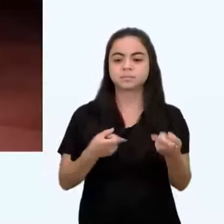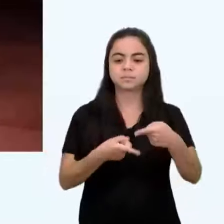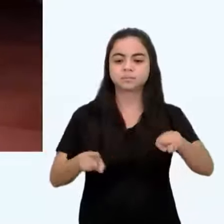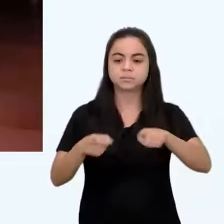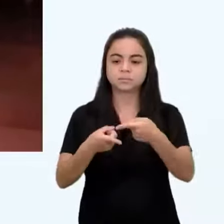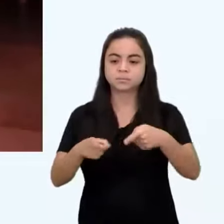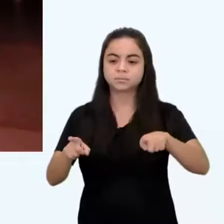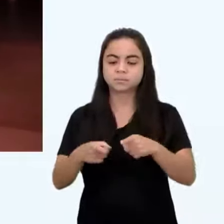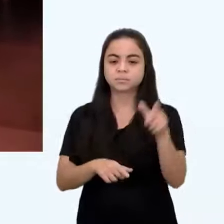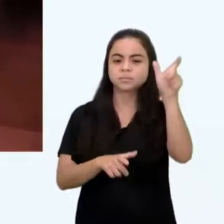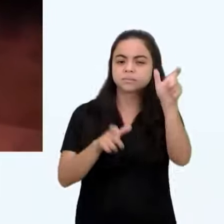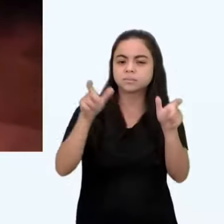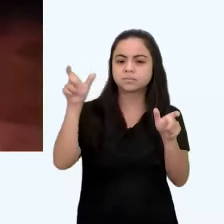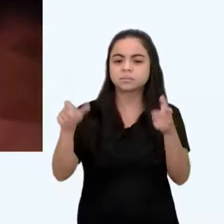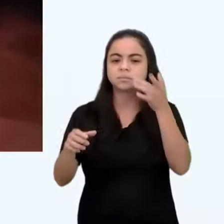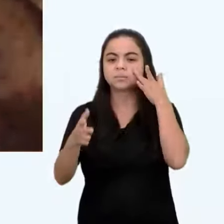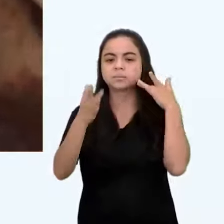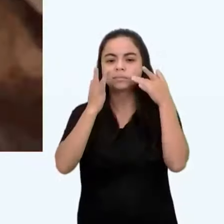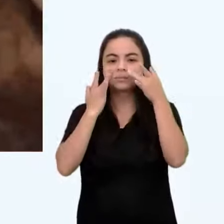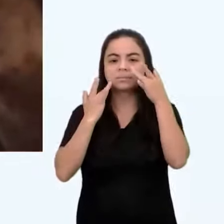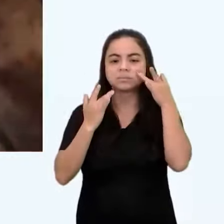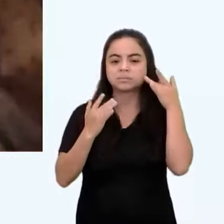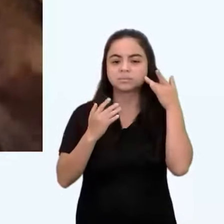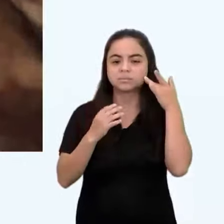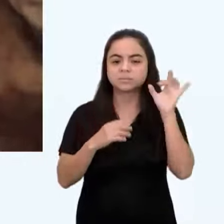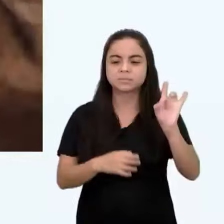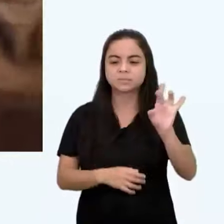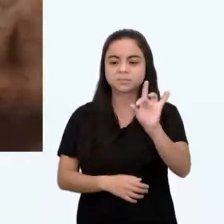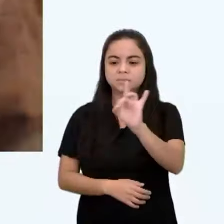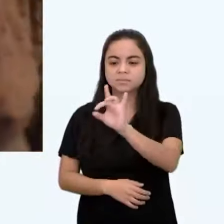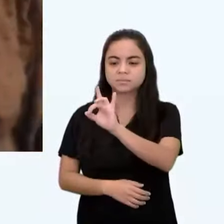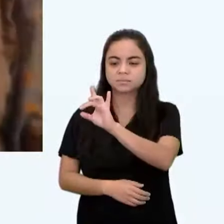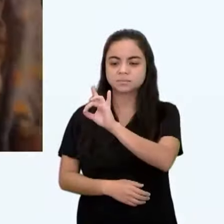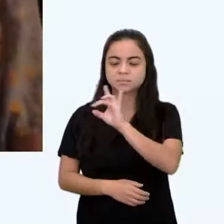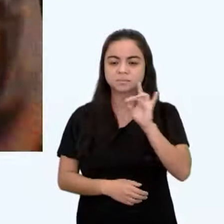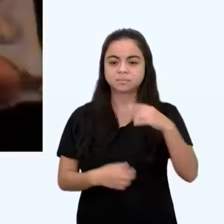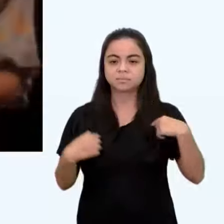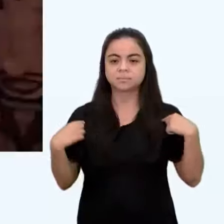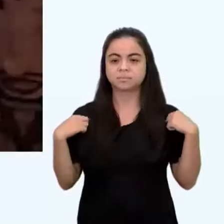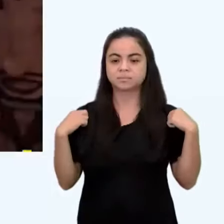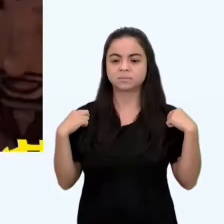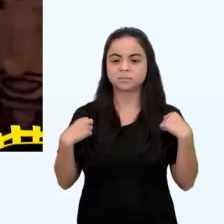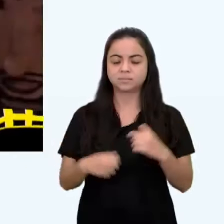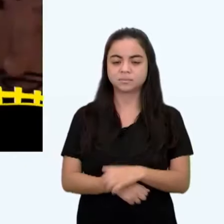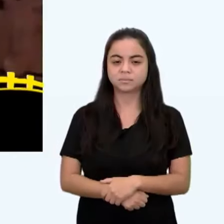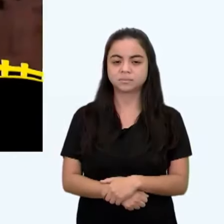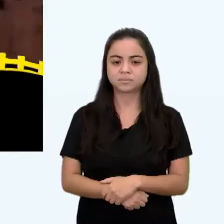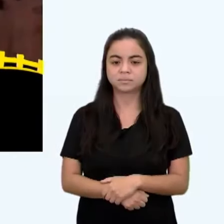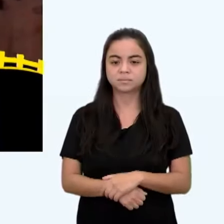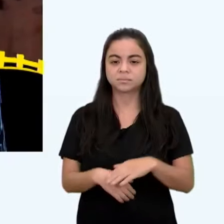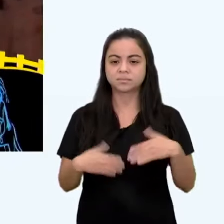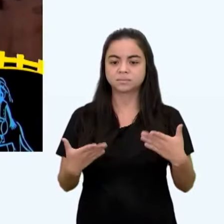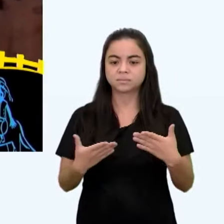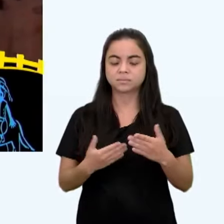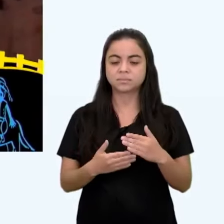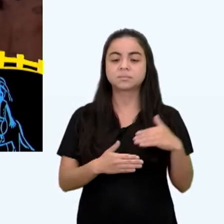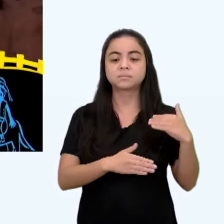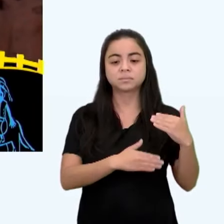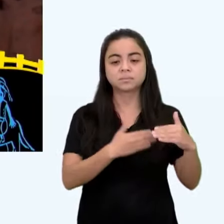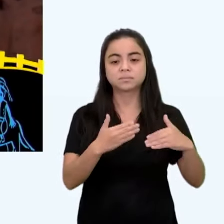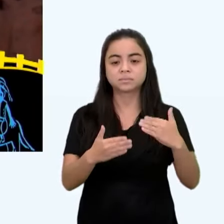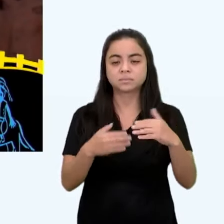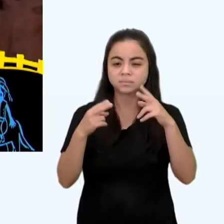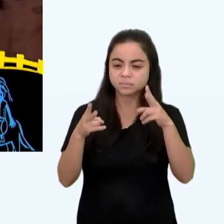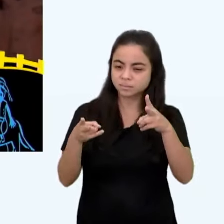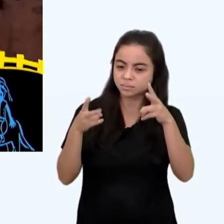músicas e personagens teatrais que tinham ali cada um a sua própria fantasia. Então, pouco a pouco, a gente foi